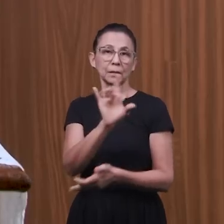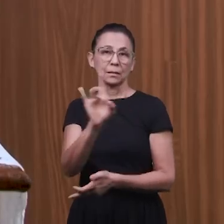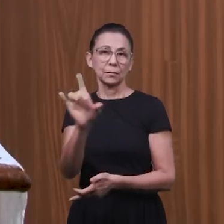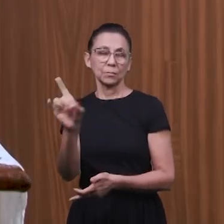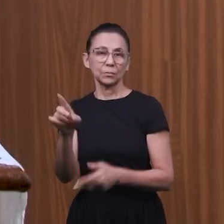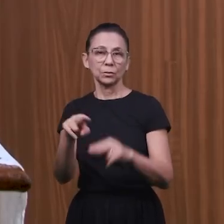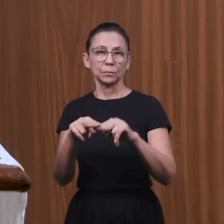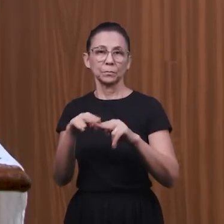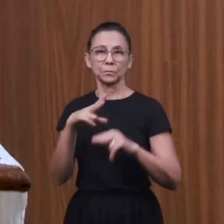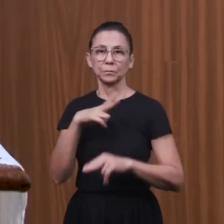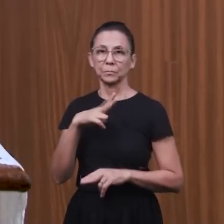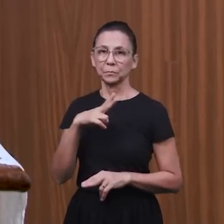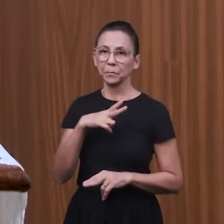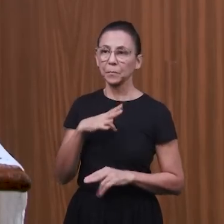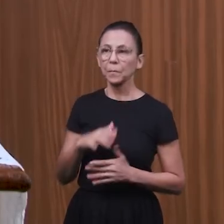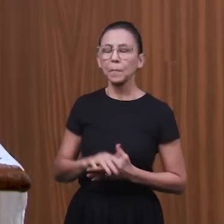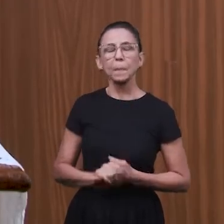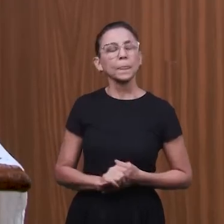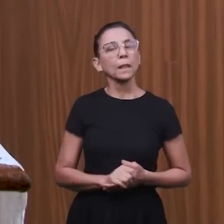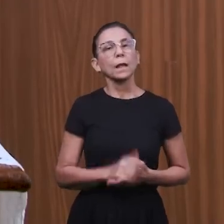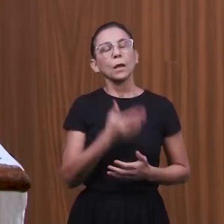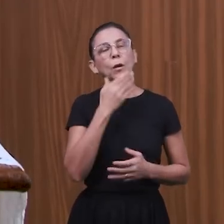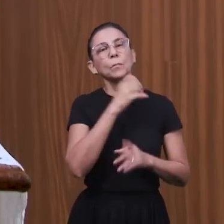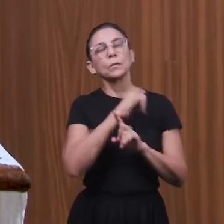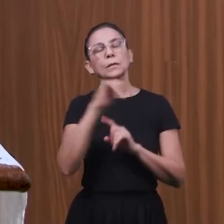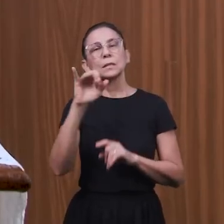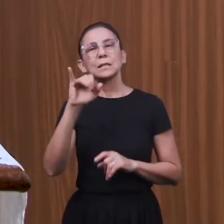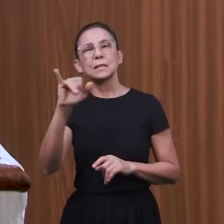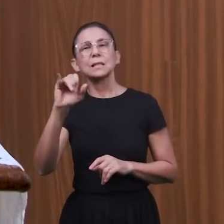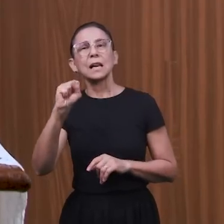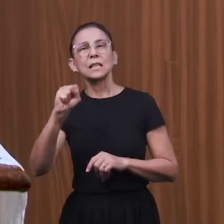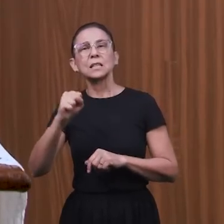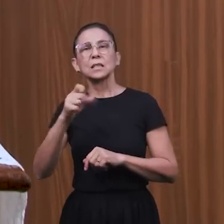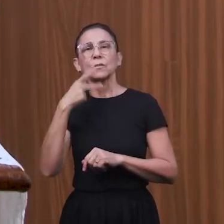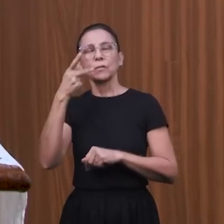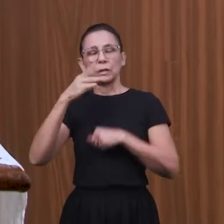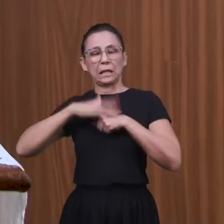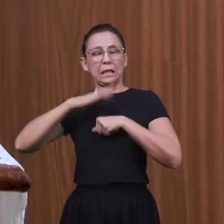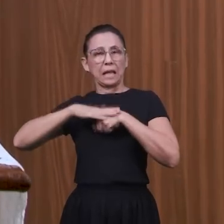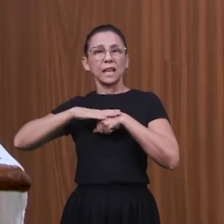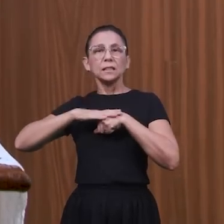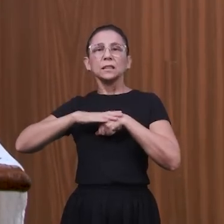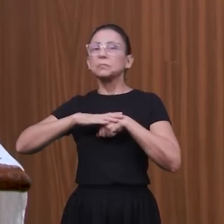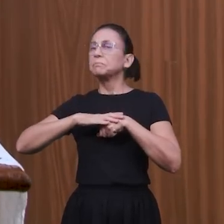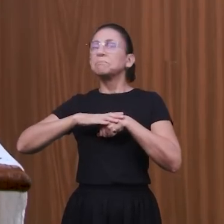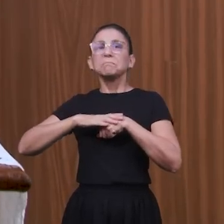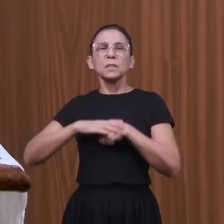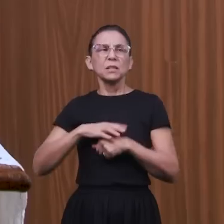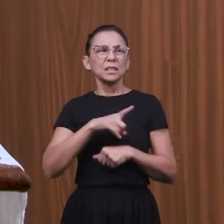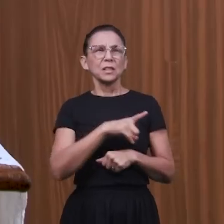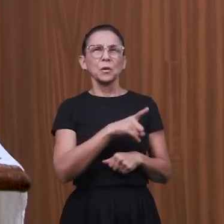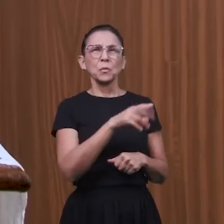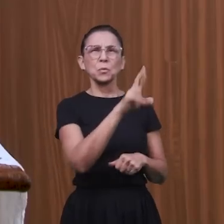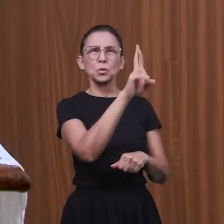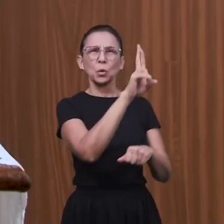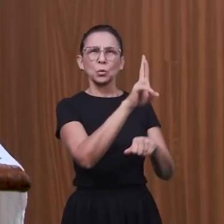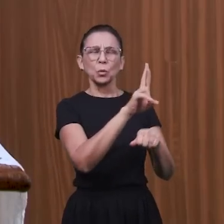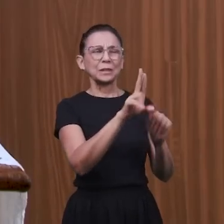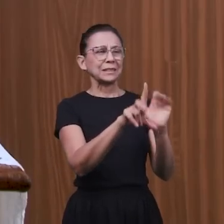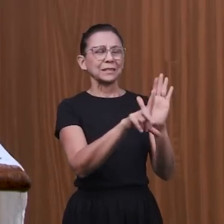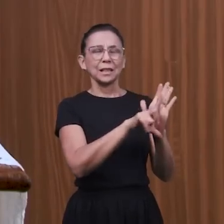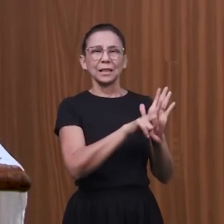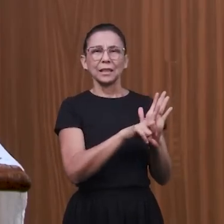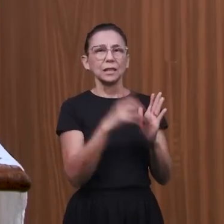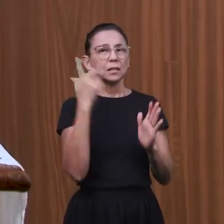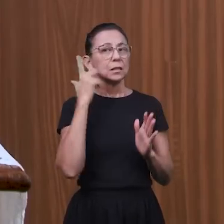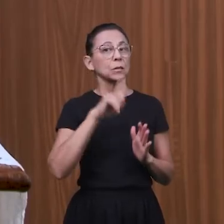Vejam só, o profeta Isaías não estava falando dele. Os doutores da lei não conseguiam entender isso. Porque o